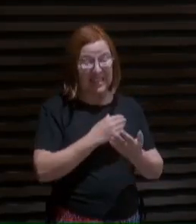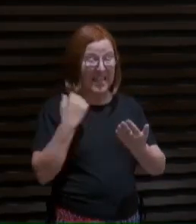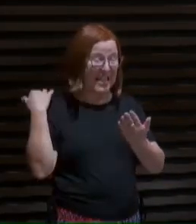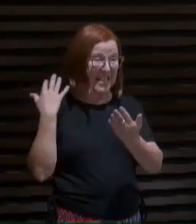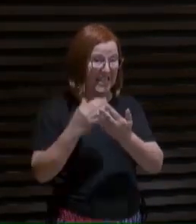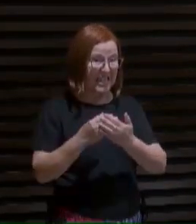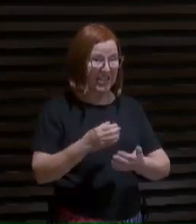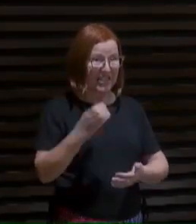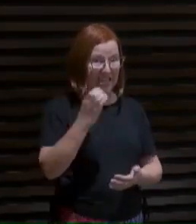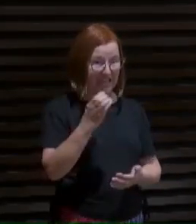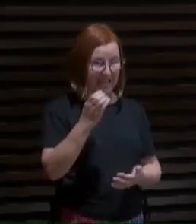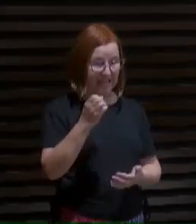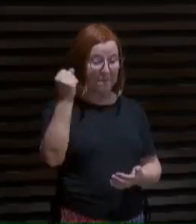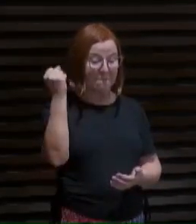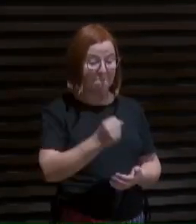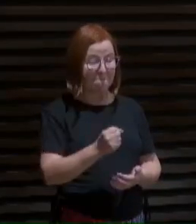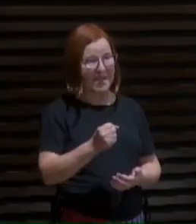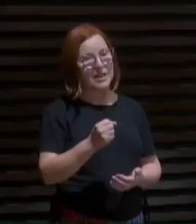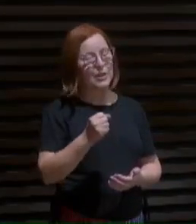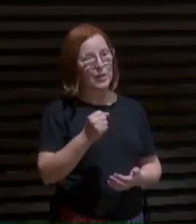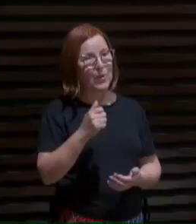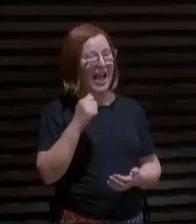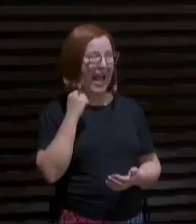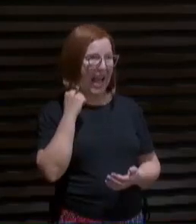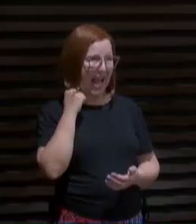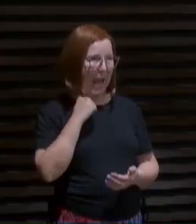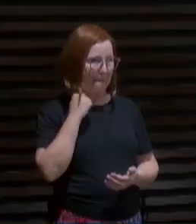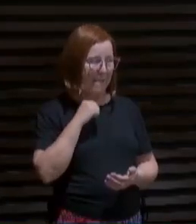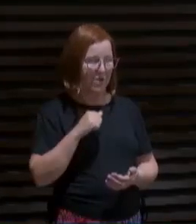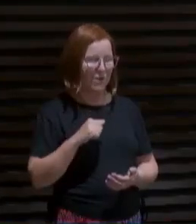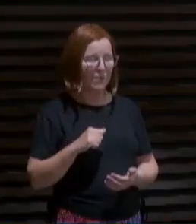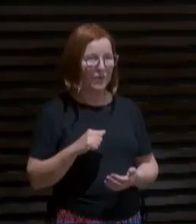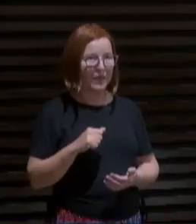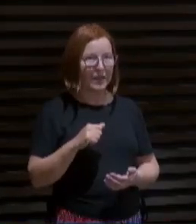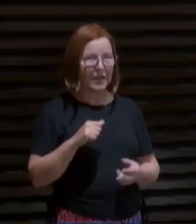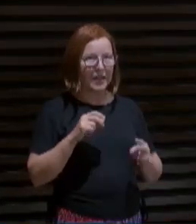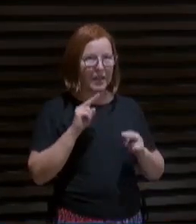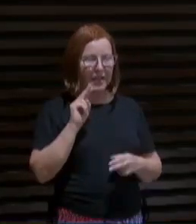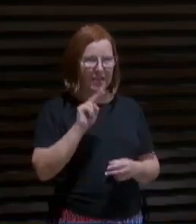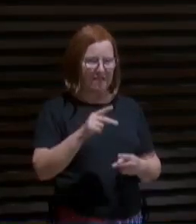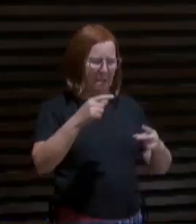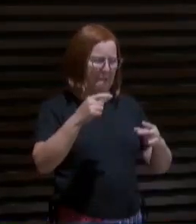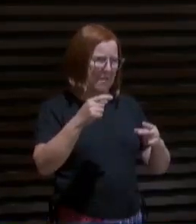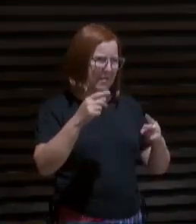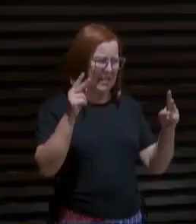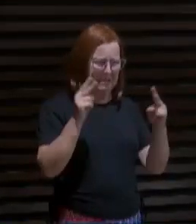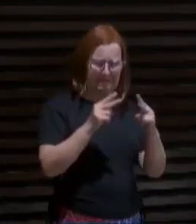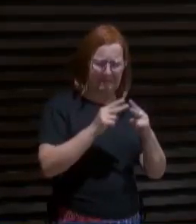nós vemos as disputas dos ciúmes e das guerras fratricidas